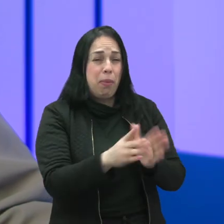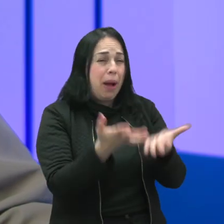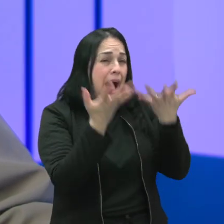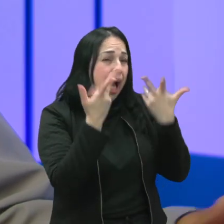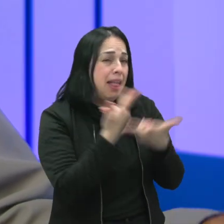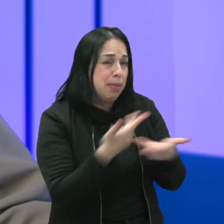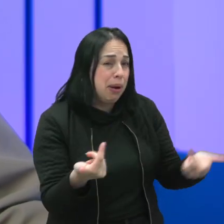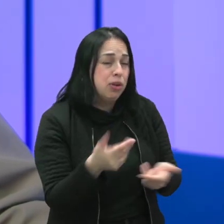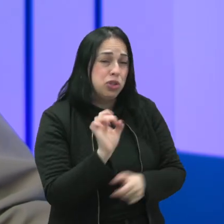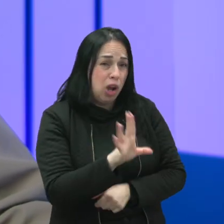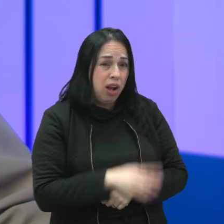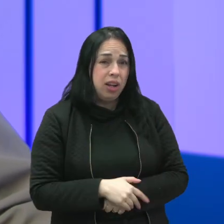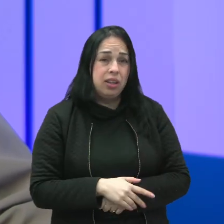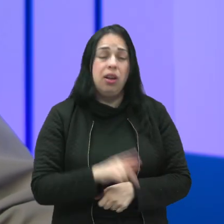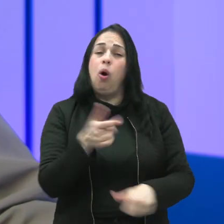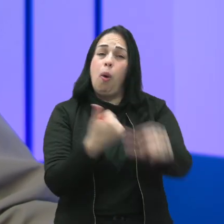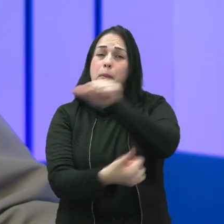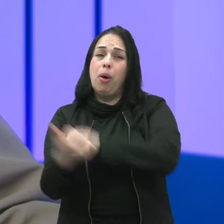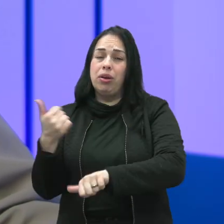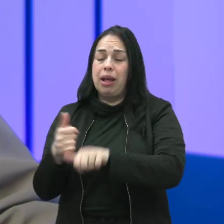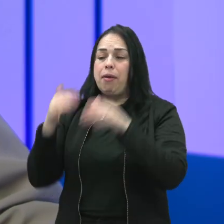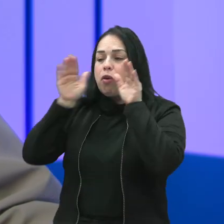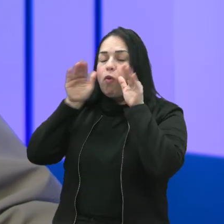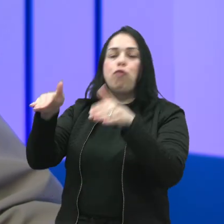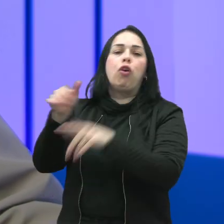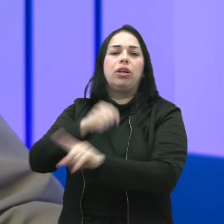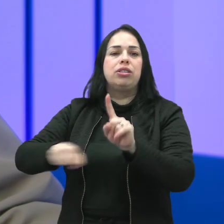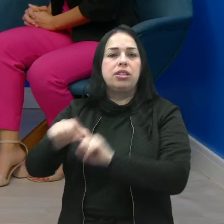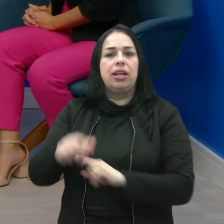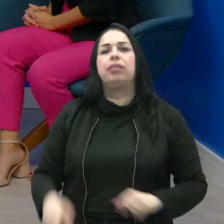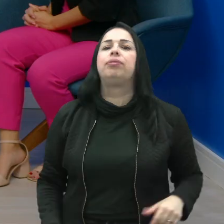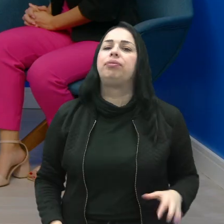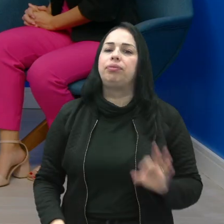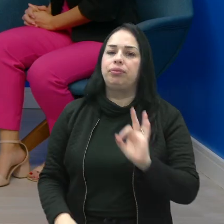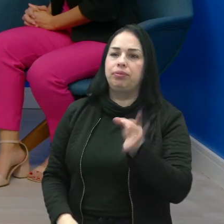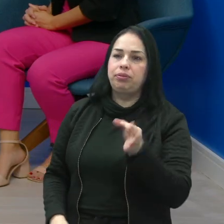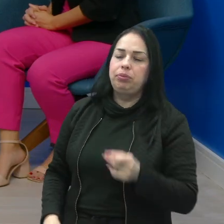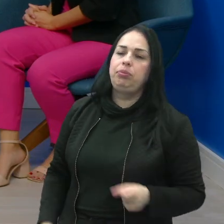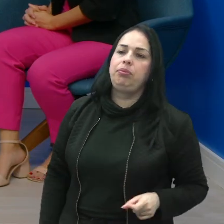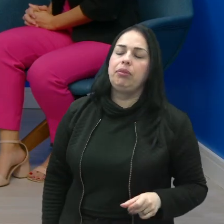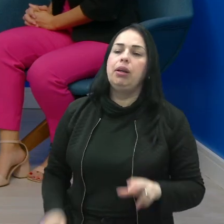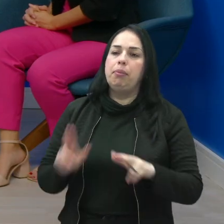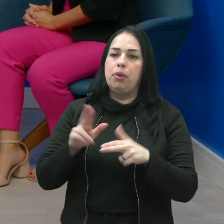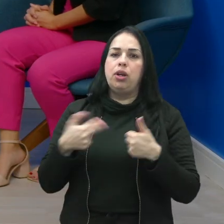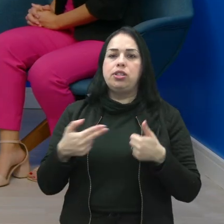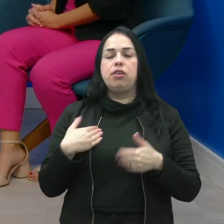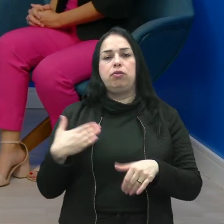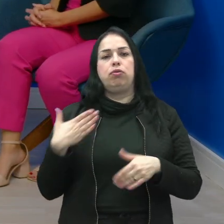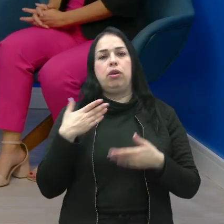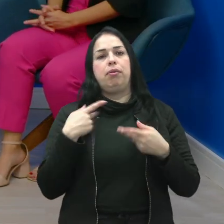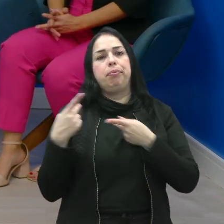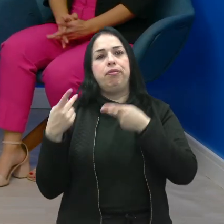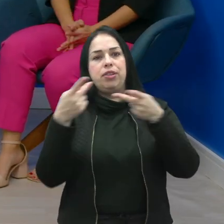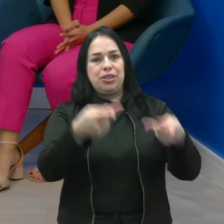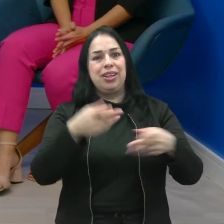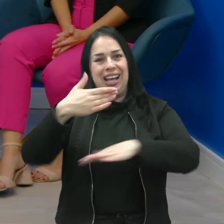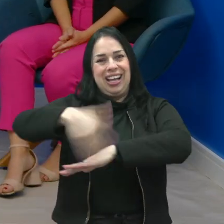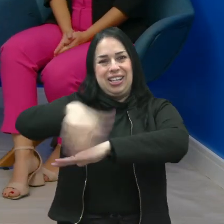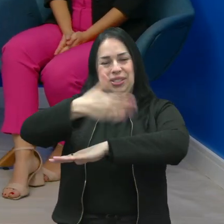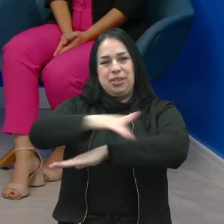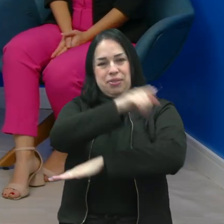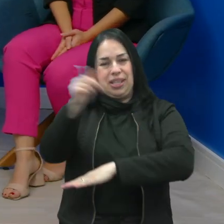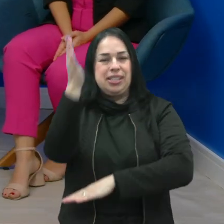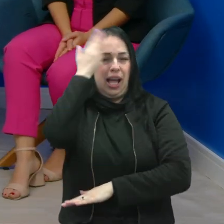animal? Será que a gente não podia ser mais inteligente, pensar na sociedade como um todo? E justamente por causa disso, a gente foi ouvir a população. O pessoal já sabe,